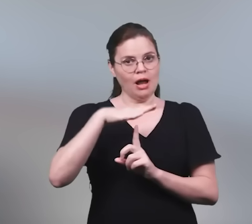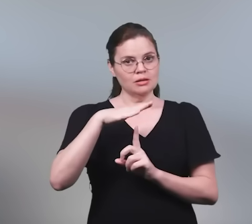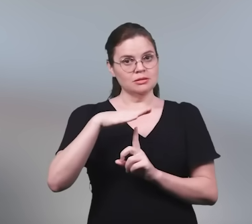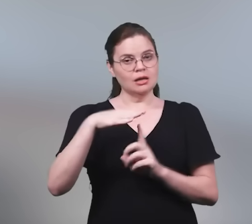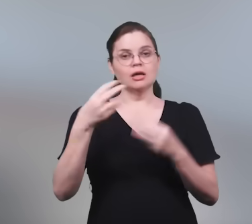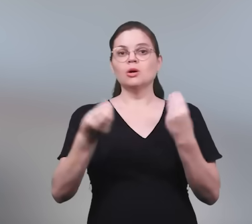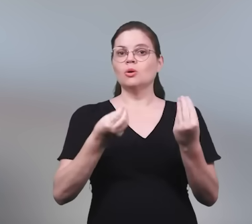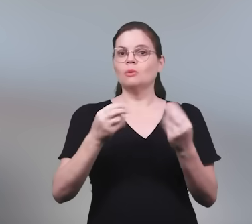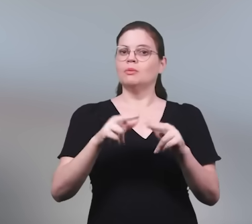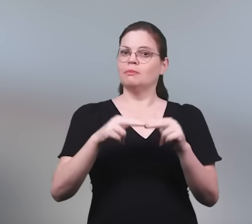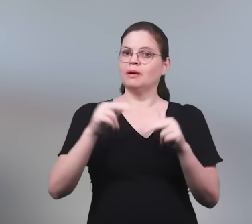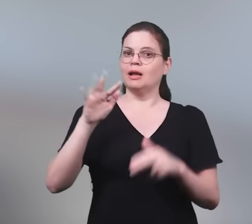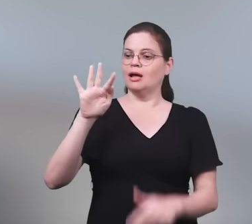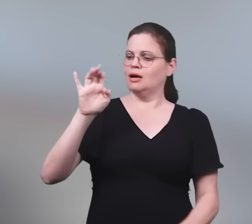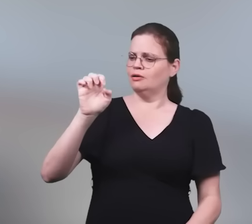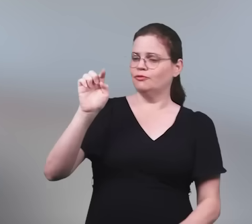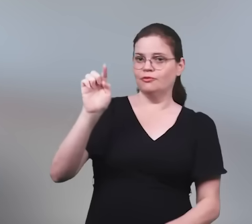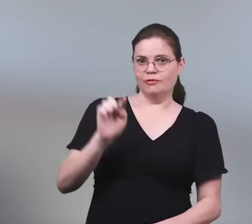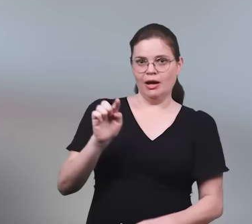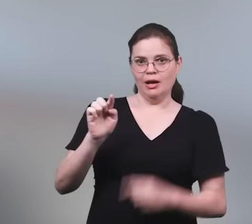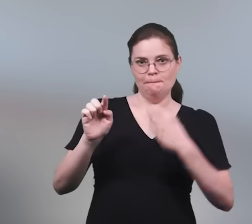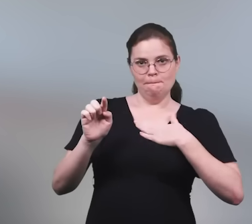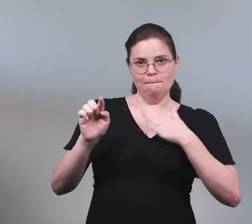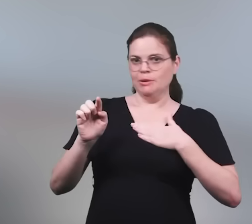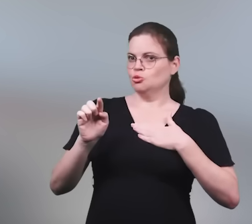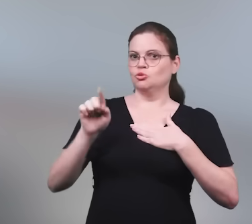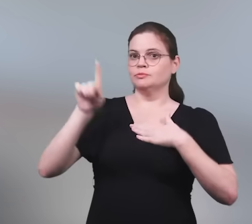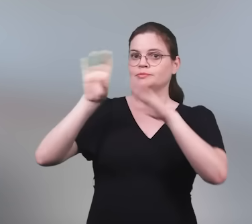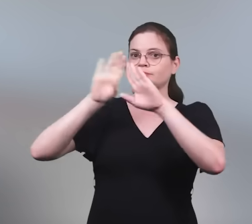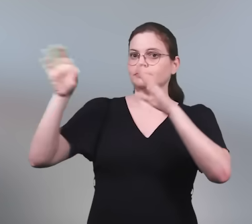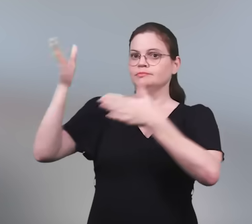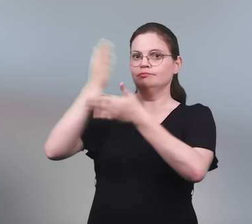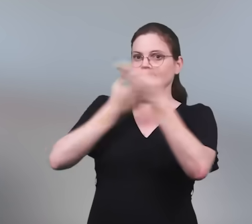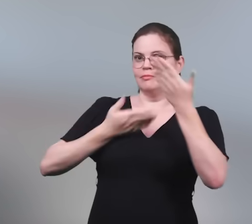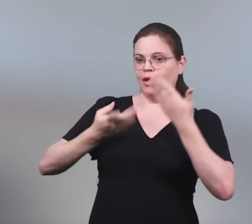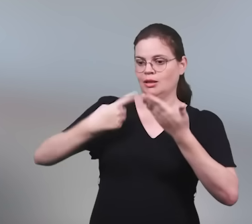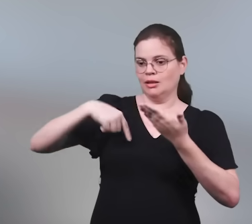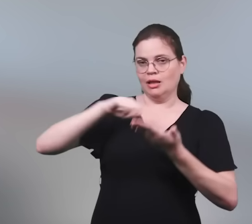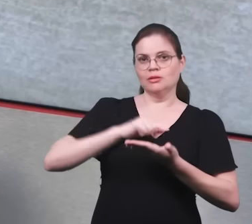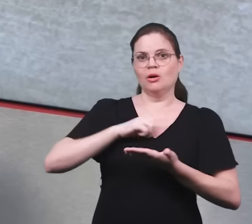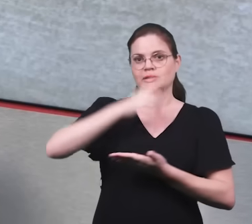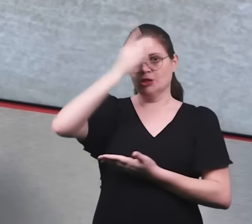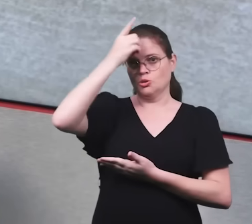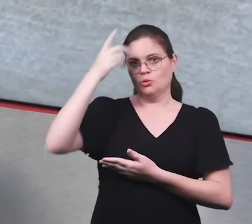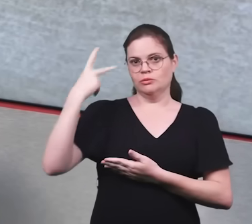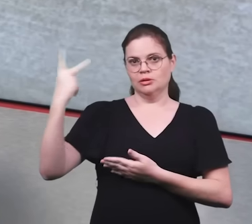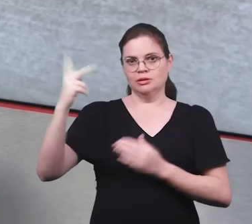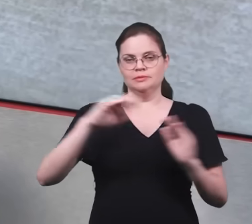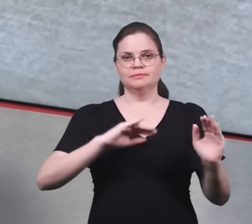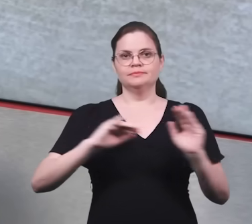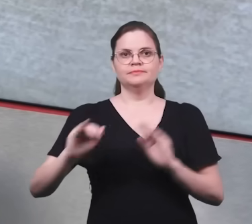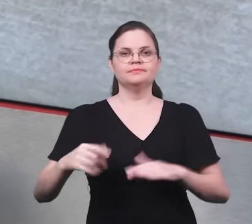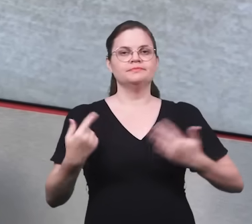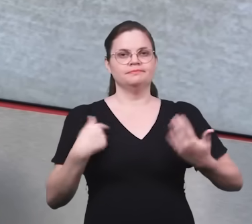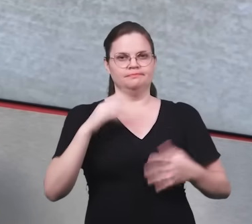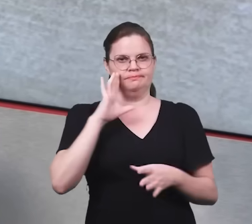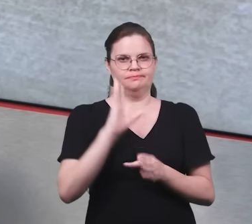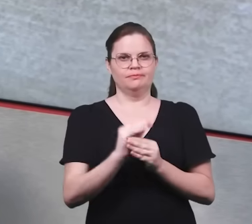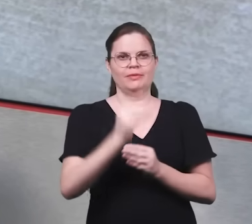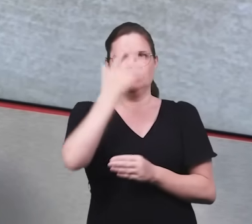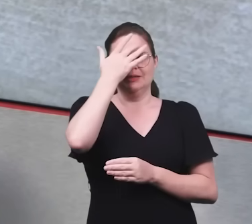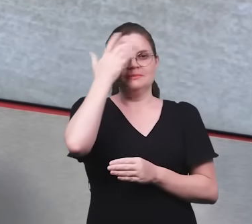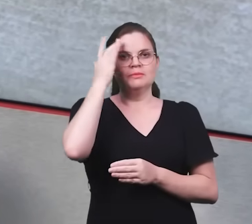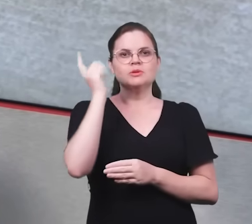fé. E isto não vem de vós, é dom de Deus. Então, ao contrário do que provavelmente muita